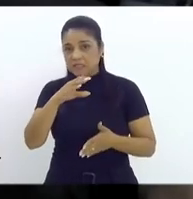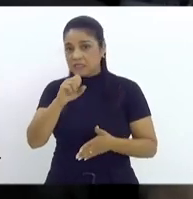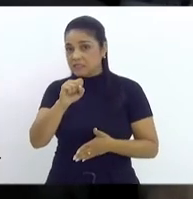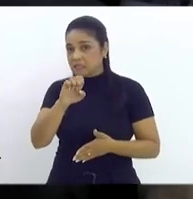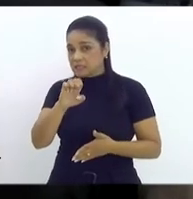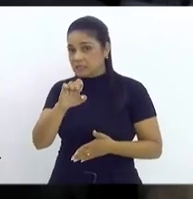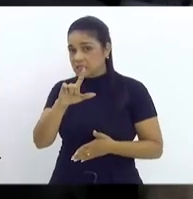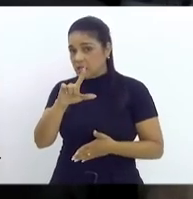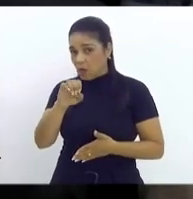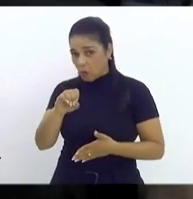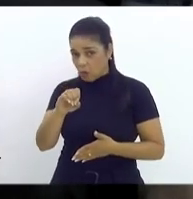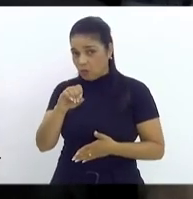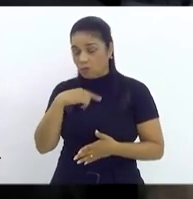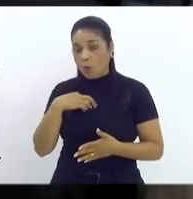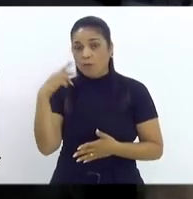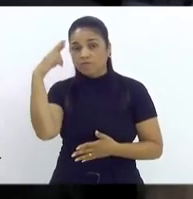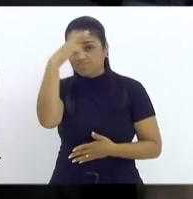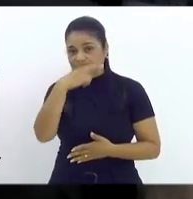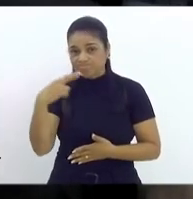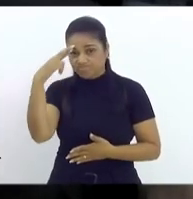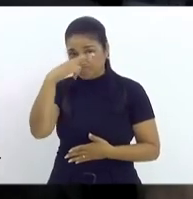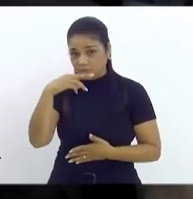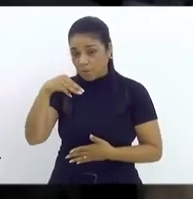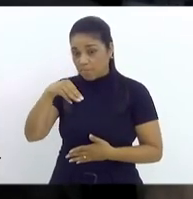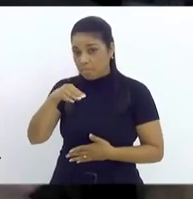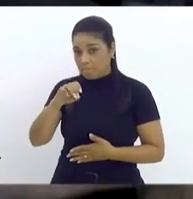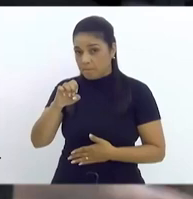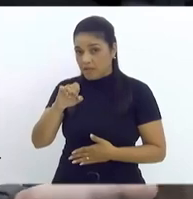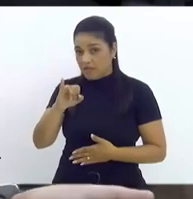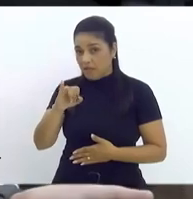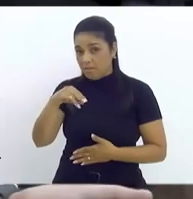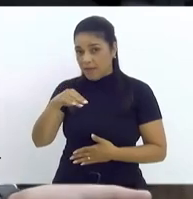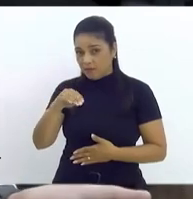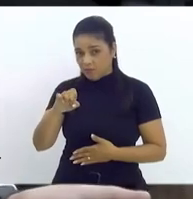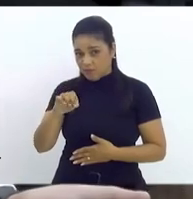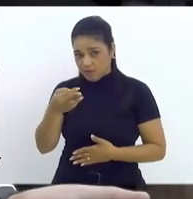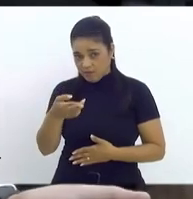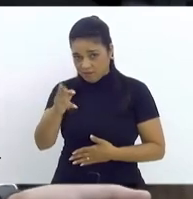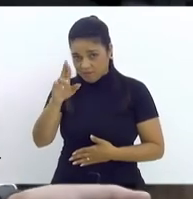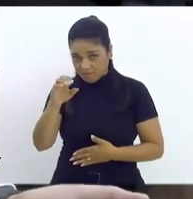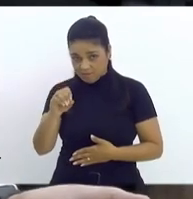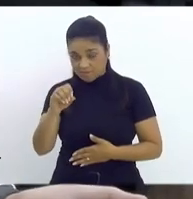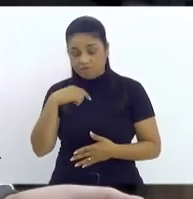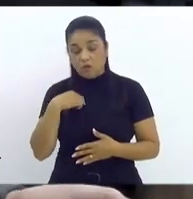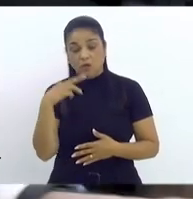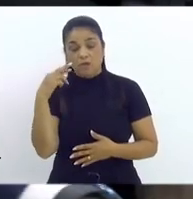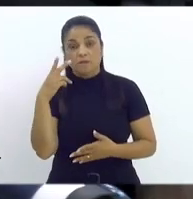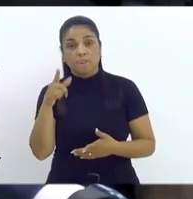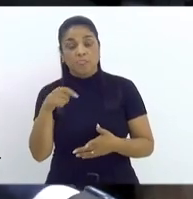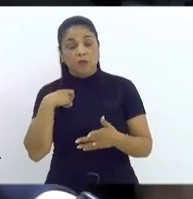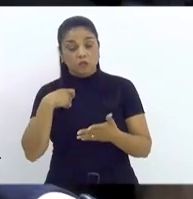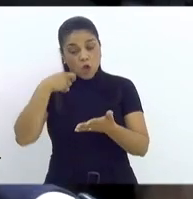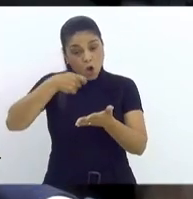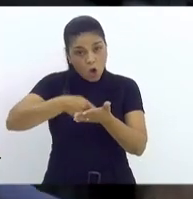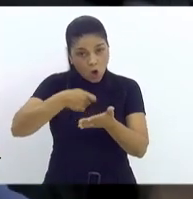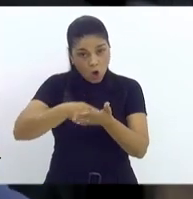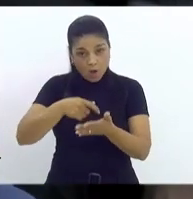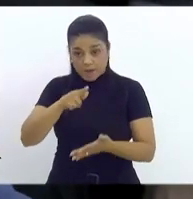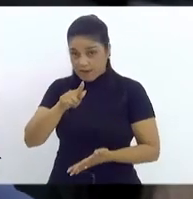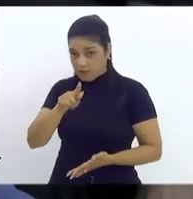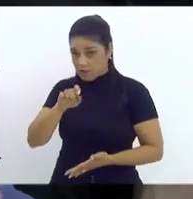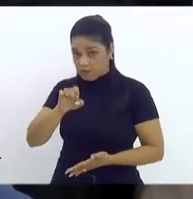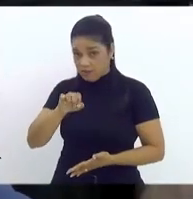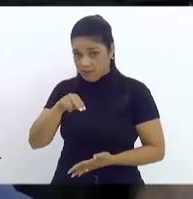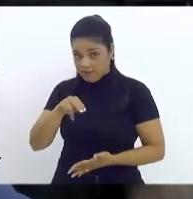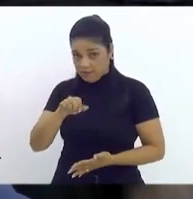sido vistoriado, presidente. E quando a Genersa cobra daquele consumidor, daquele usuário,